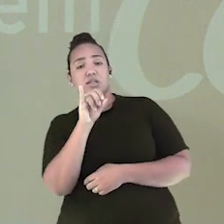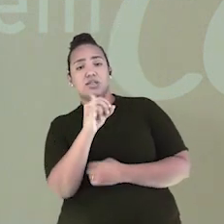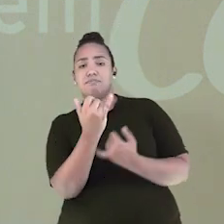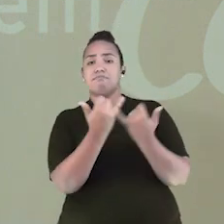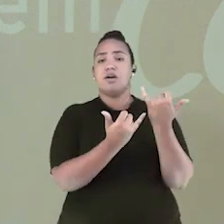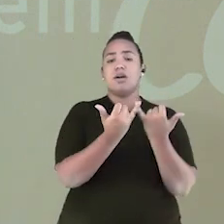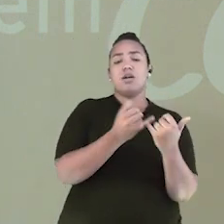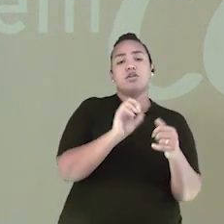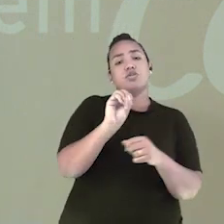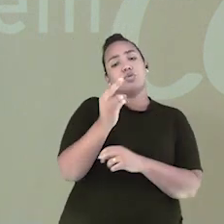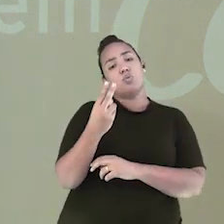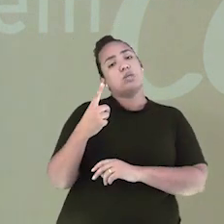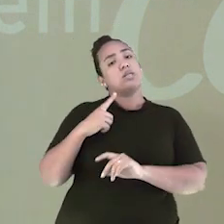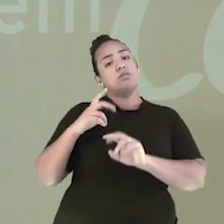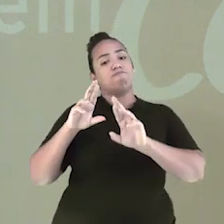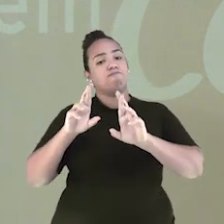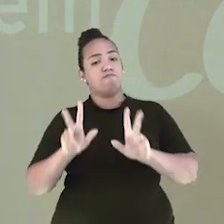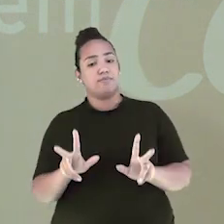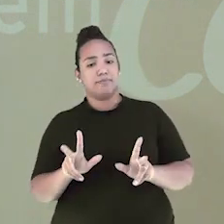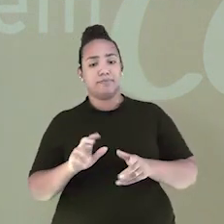alguma diferença entre elas.